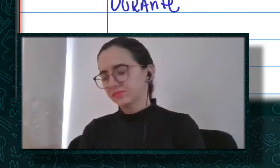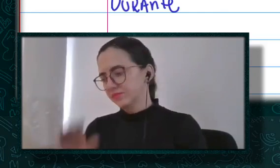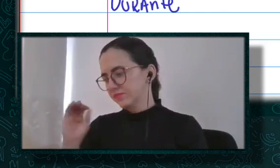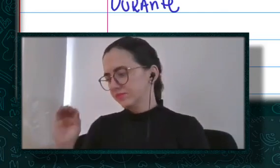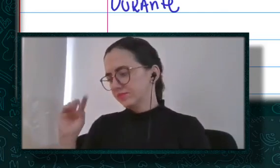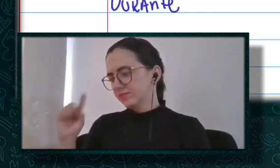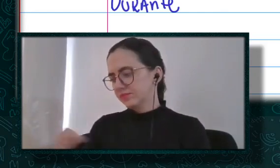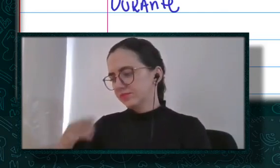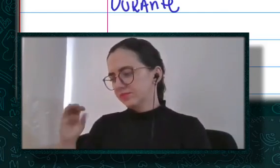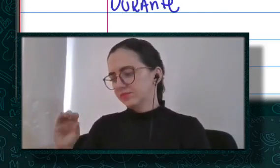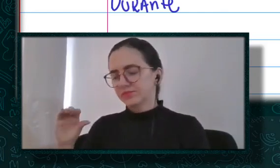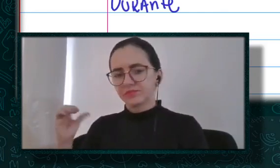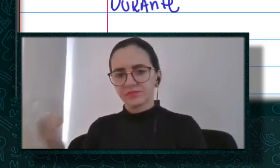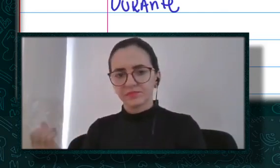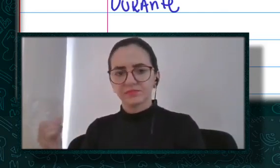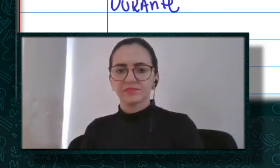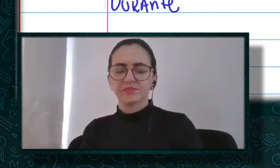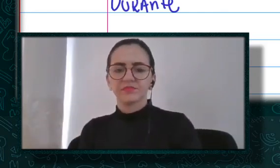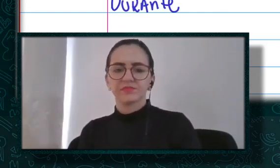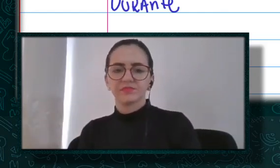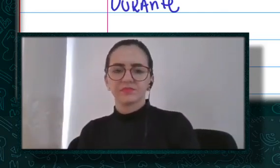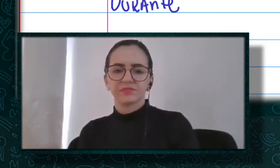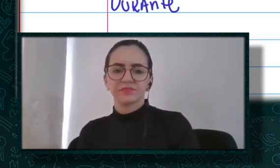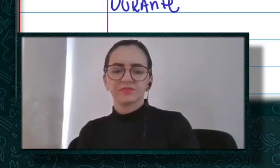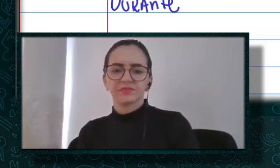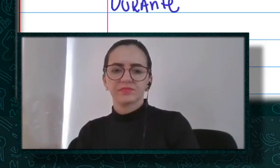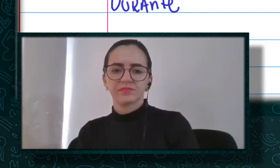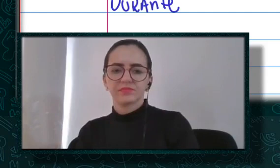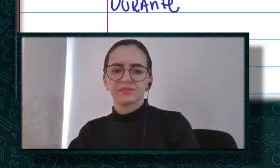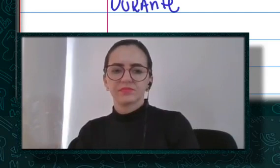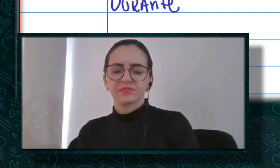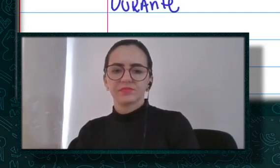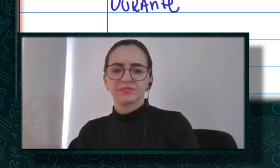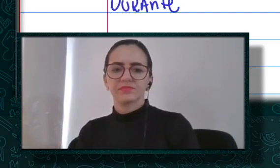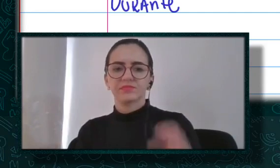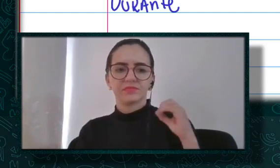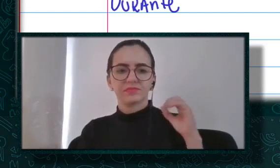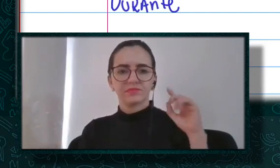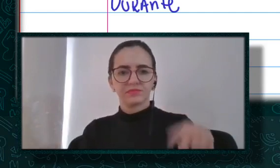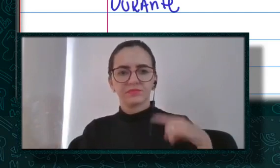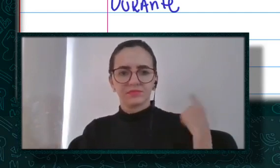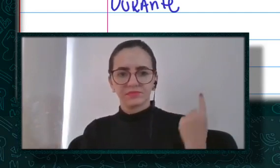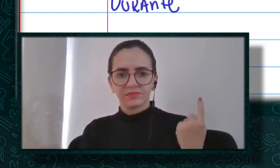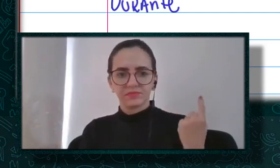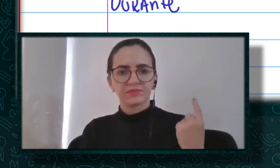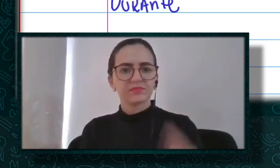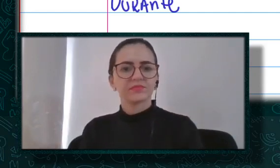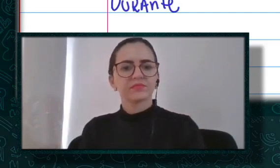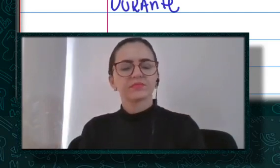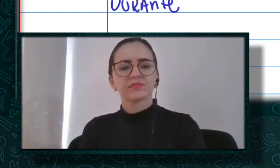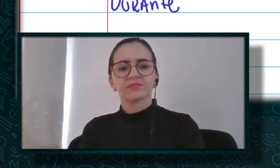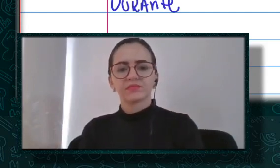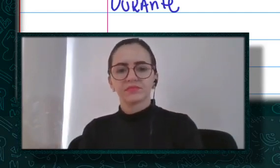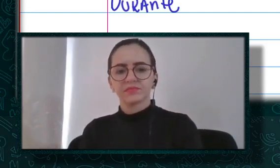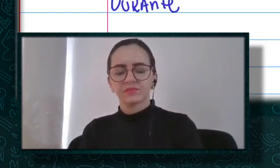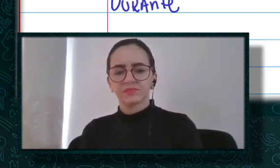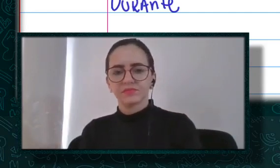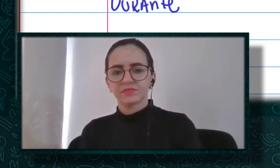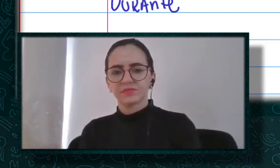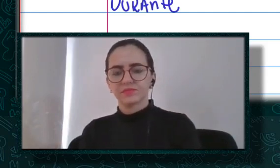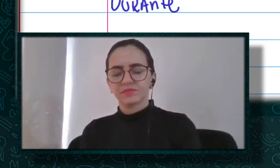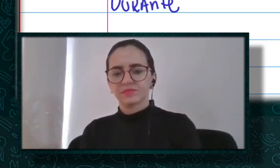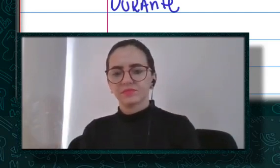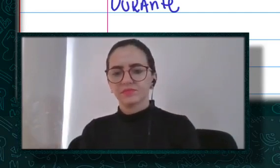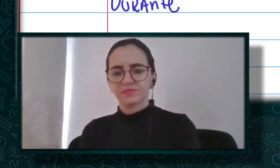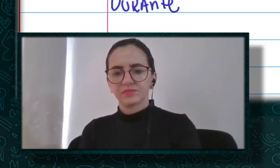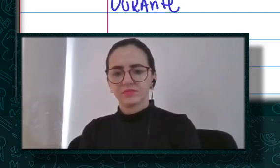mol de NaOH. E esses dois de cá? Olha, gente, o sal e o ácido, eles estão em 2 copos separados. Se eles